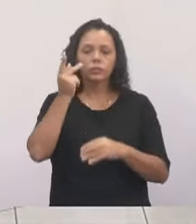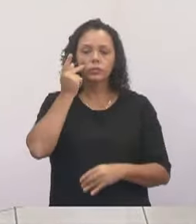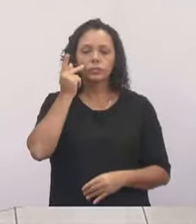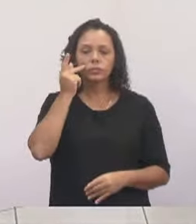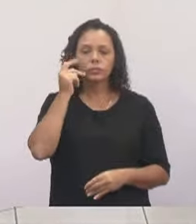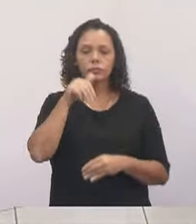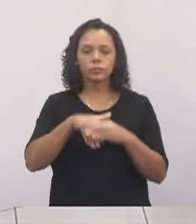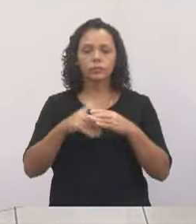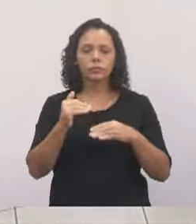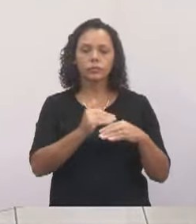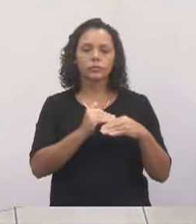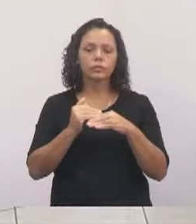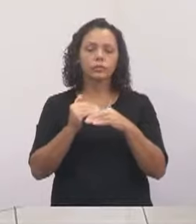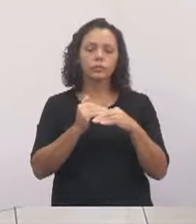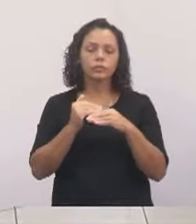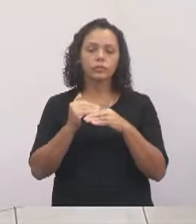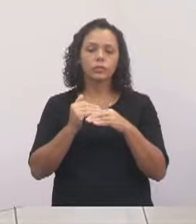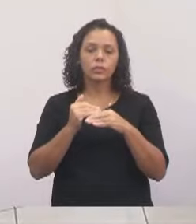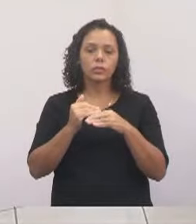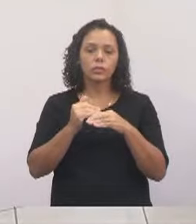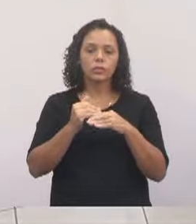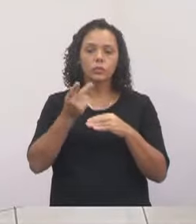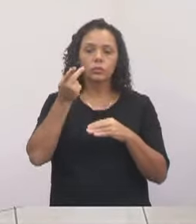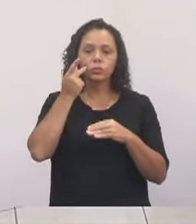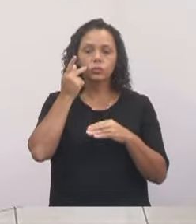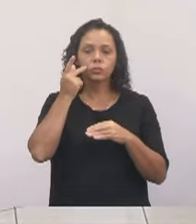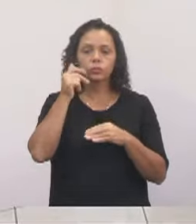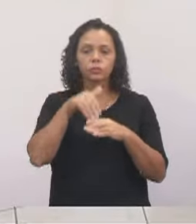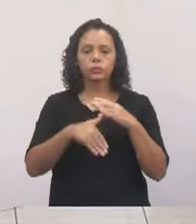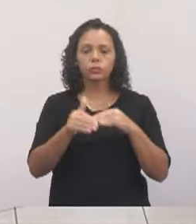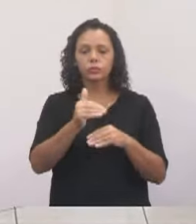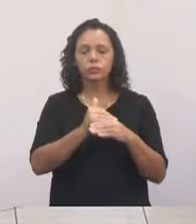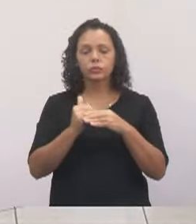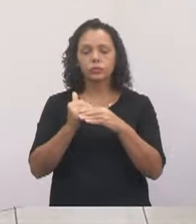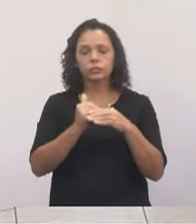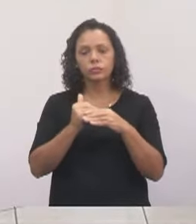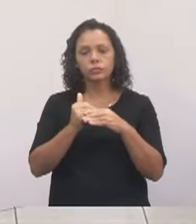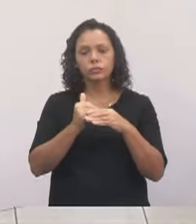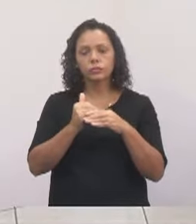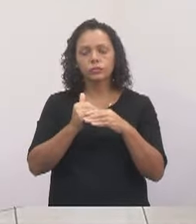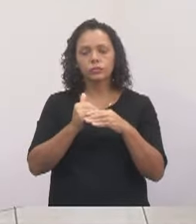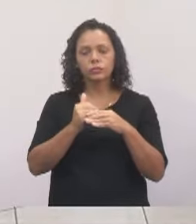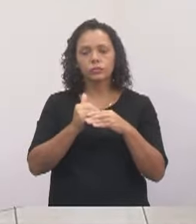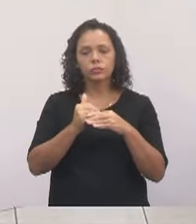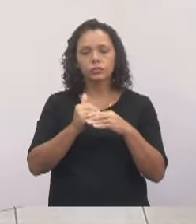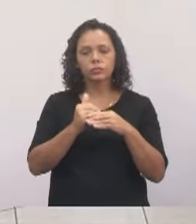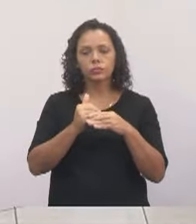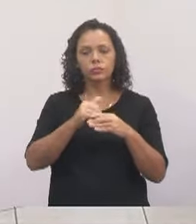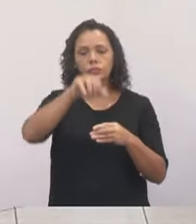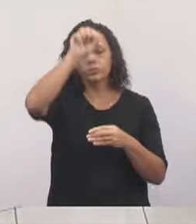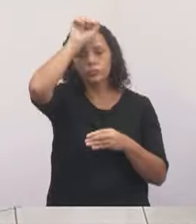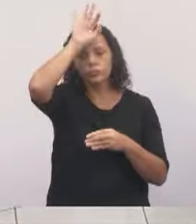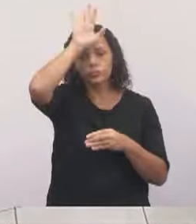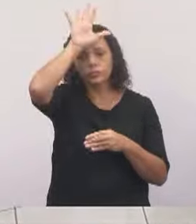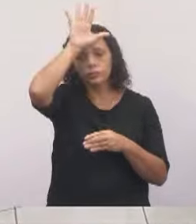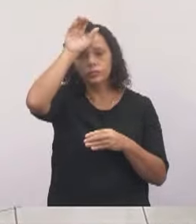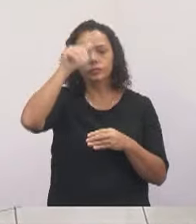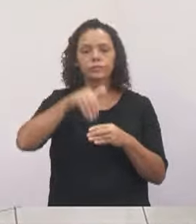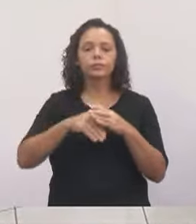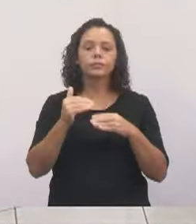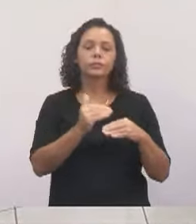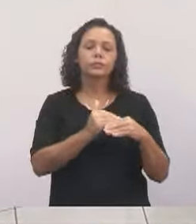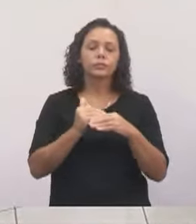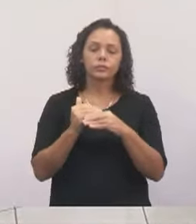Paulinho do Esporte? Favorável. Como vota o vereador Paulinho dos Condutores? Favorável. Como vota o vereador Dr. Rodrigo Salomão? Favorável.